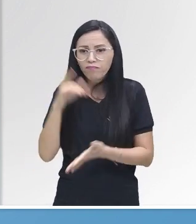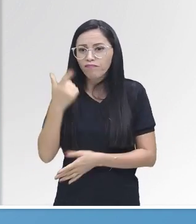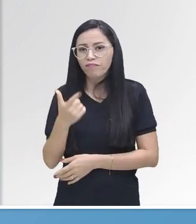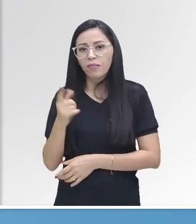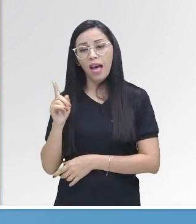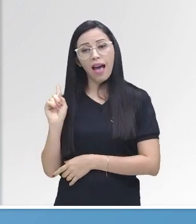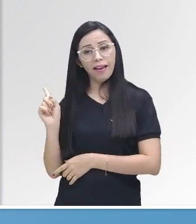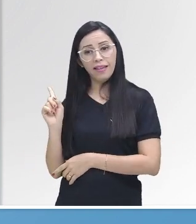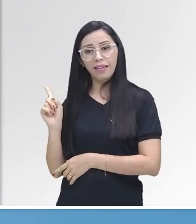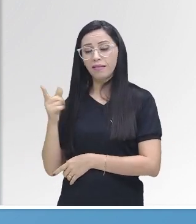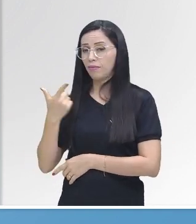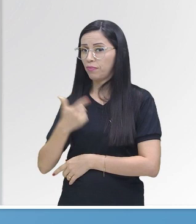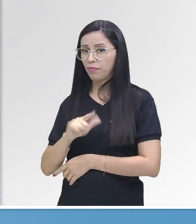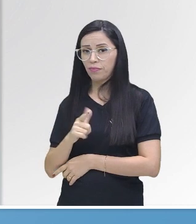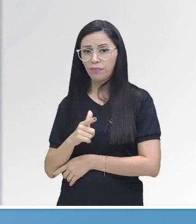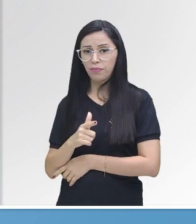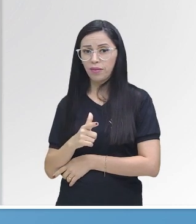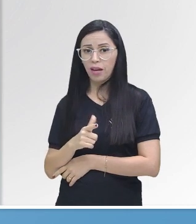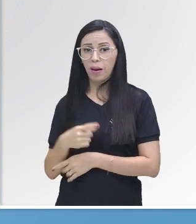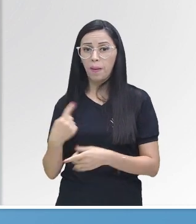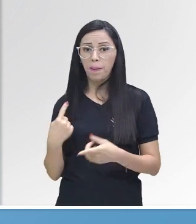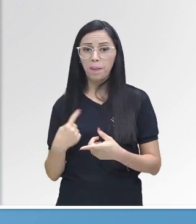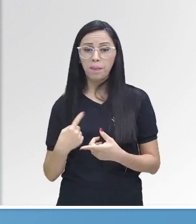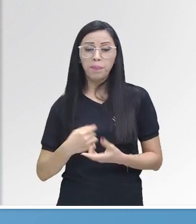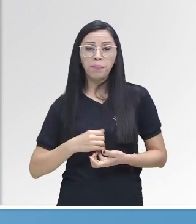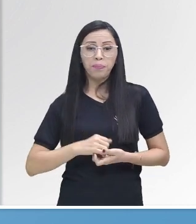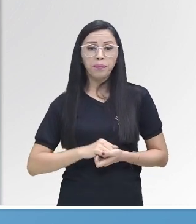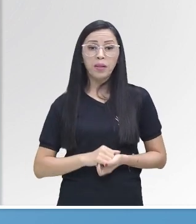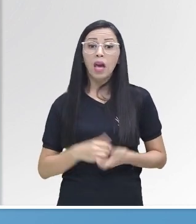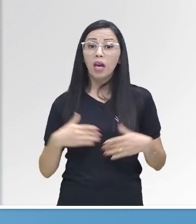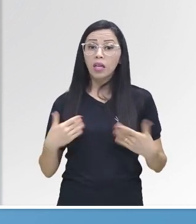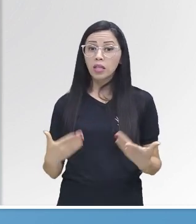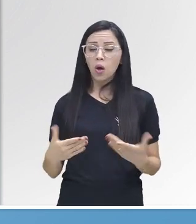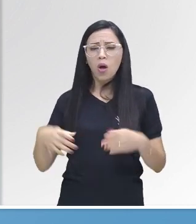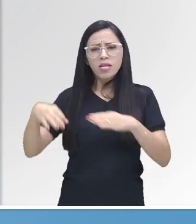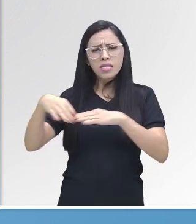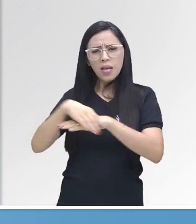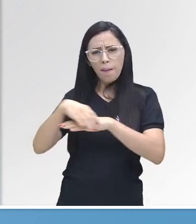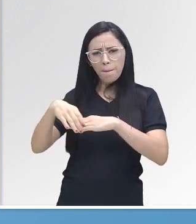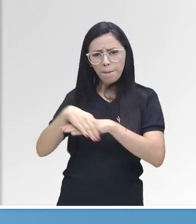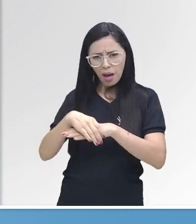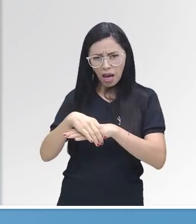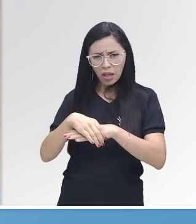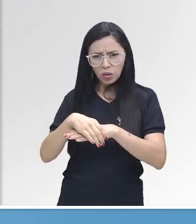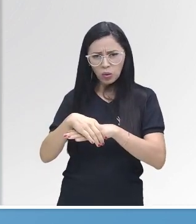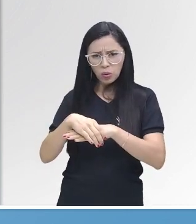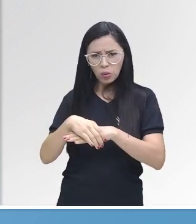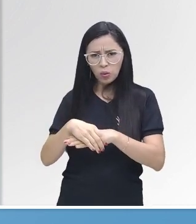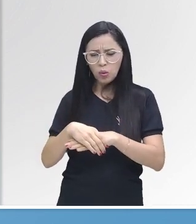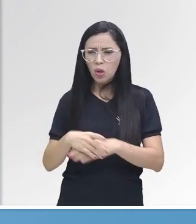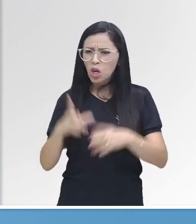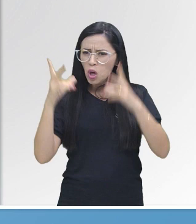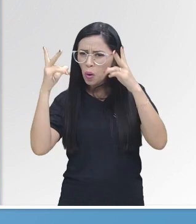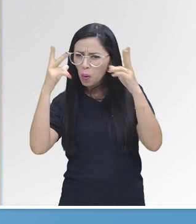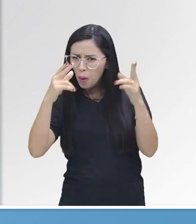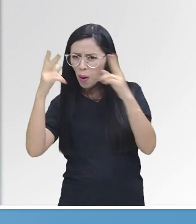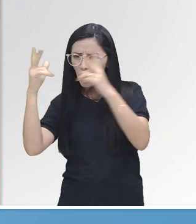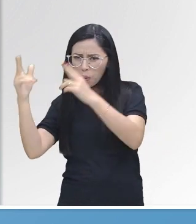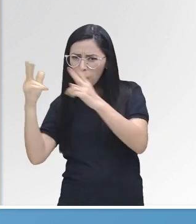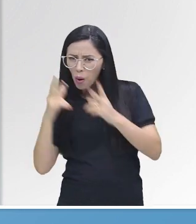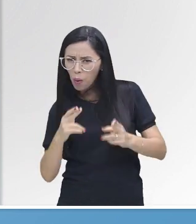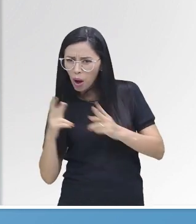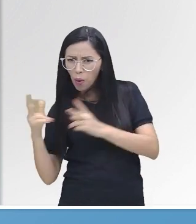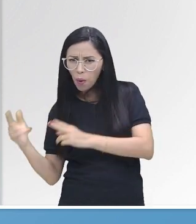tenham os pés maiores do que os outros. As medidas dos sapatos são iguais? Observaram